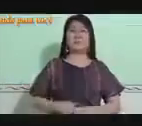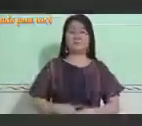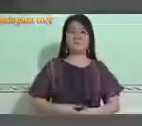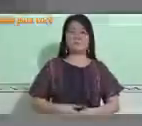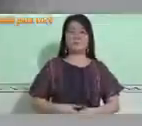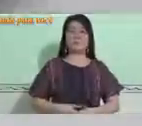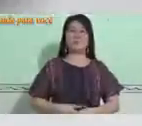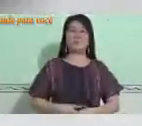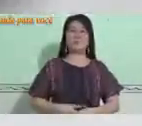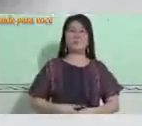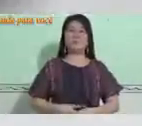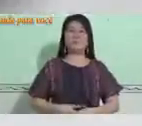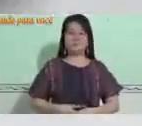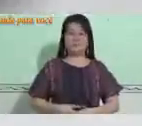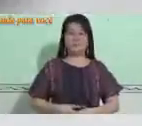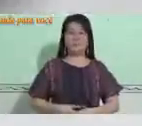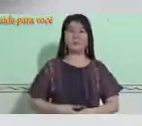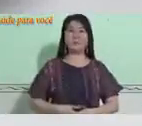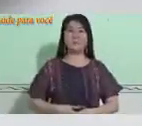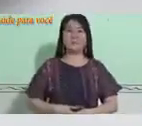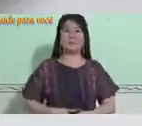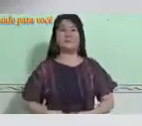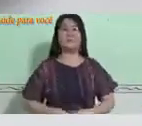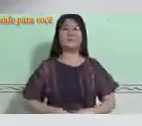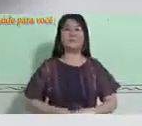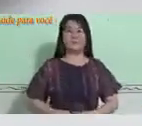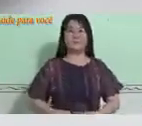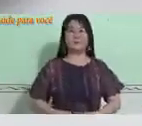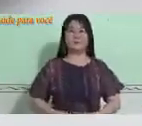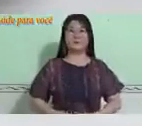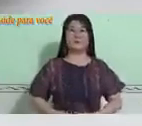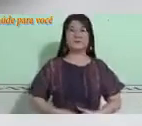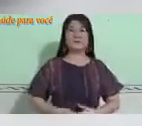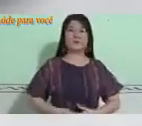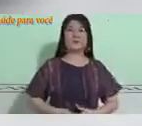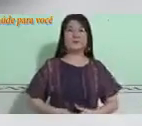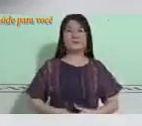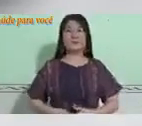a formação de corpos cetônicos que podem ser identificados na urina.